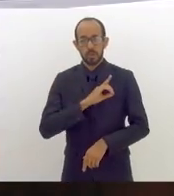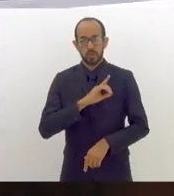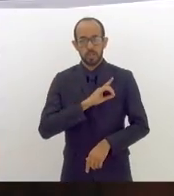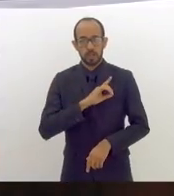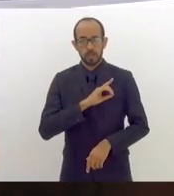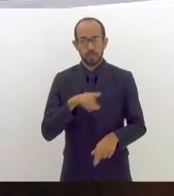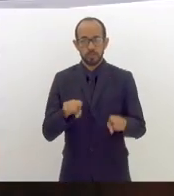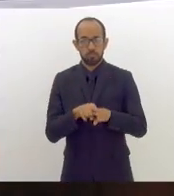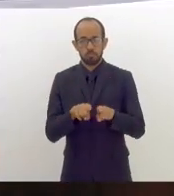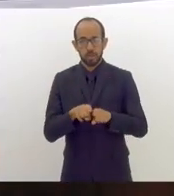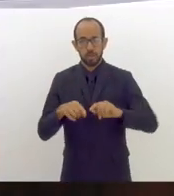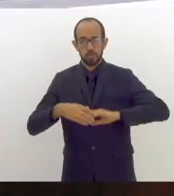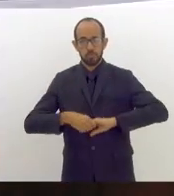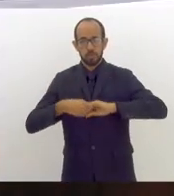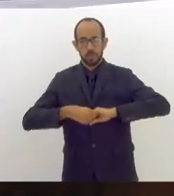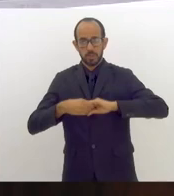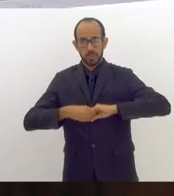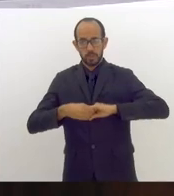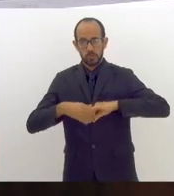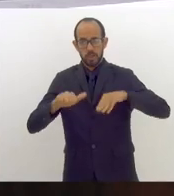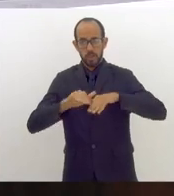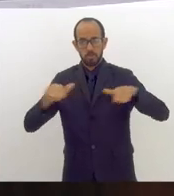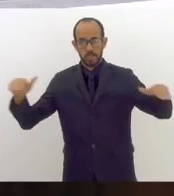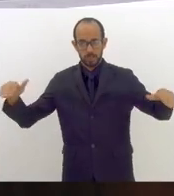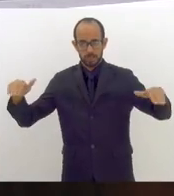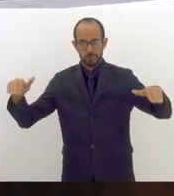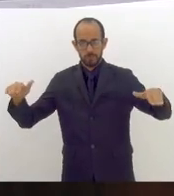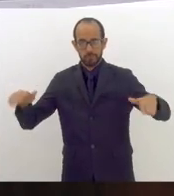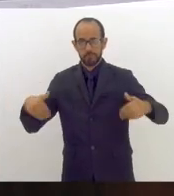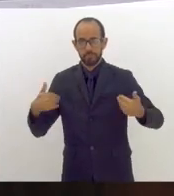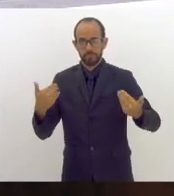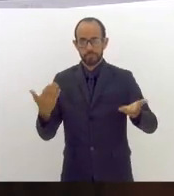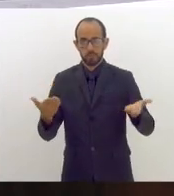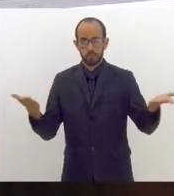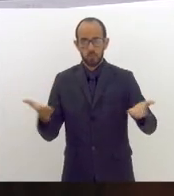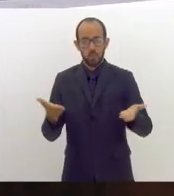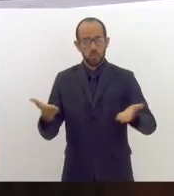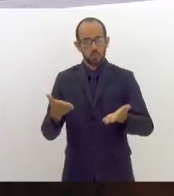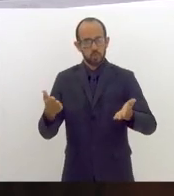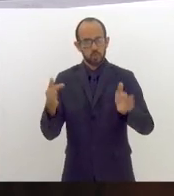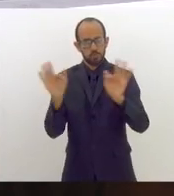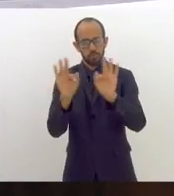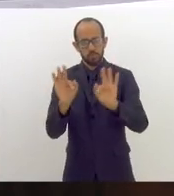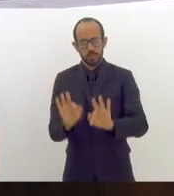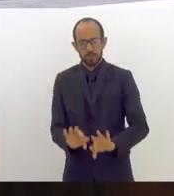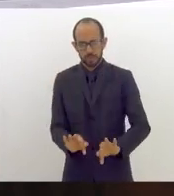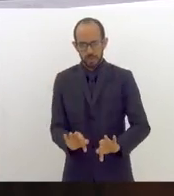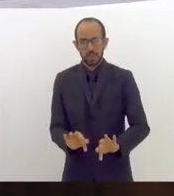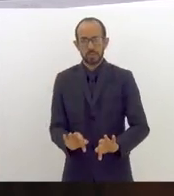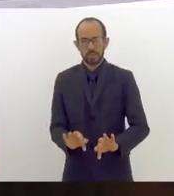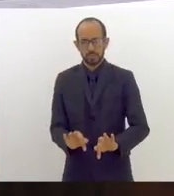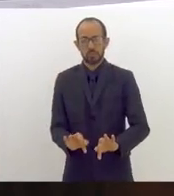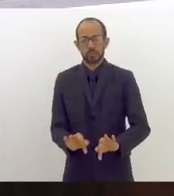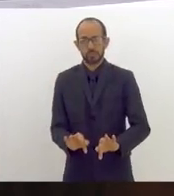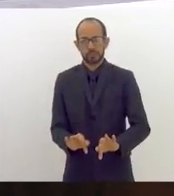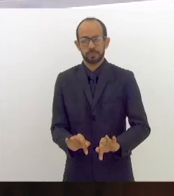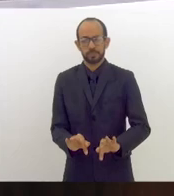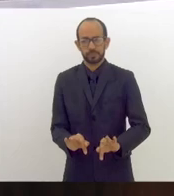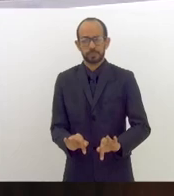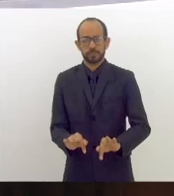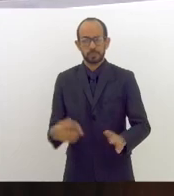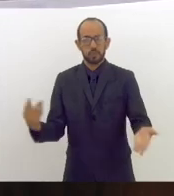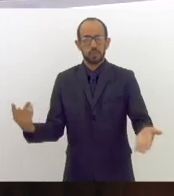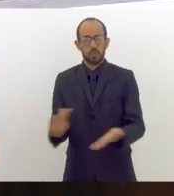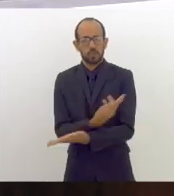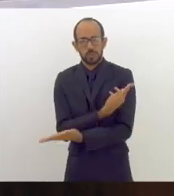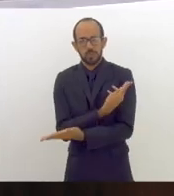e hoje uma felicidade imensa e uma realização para esse